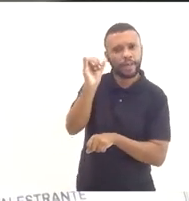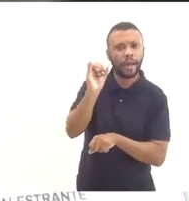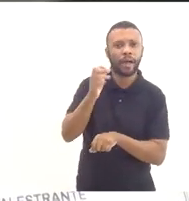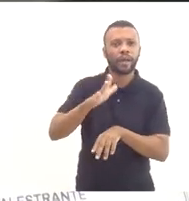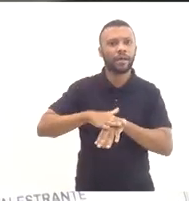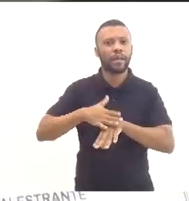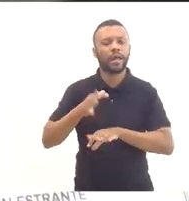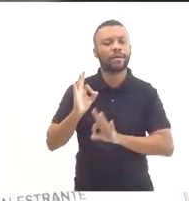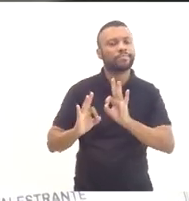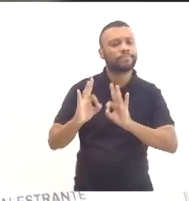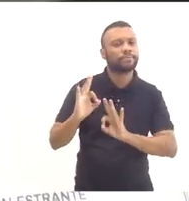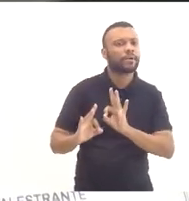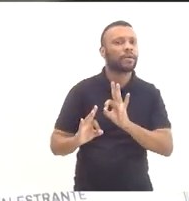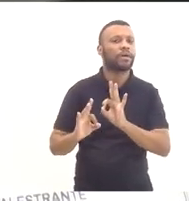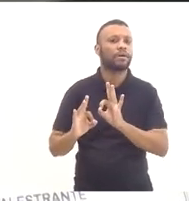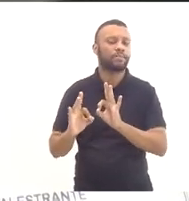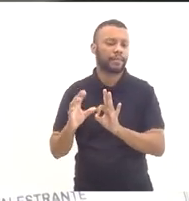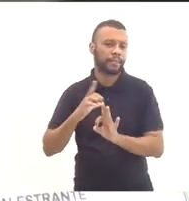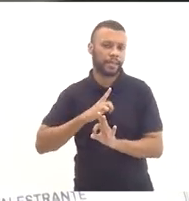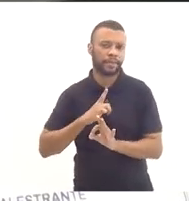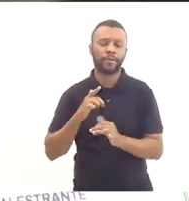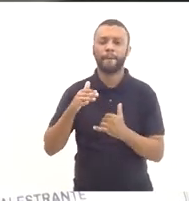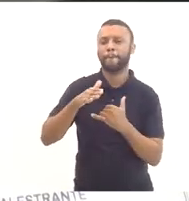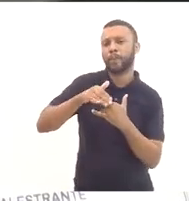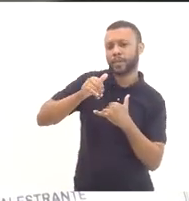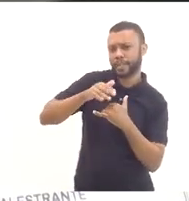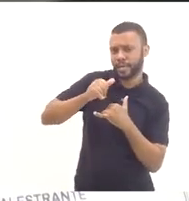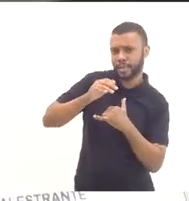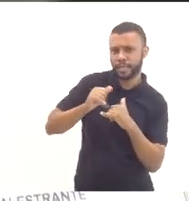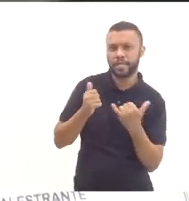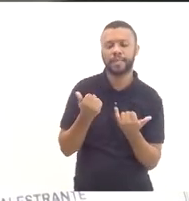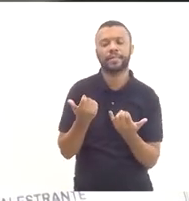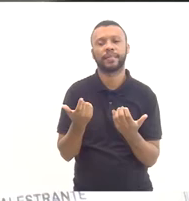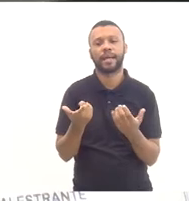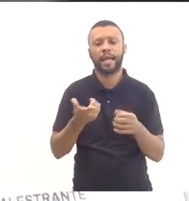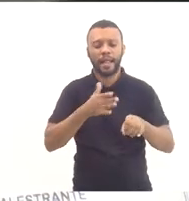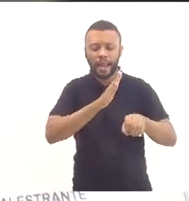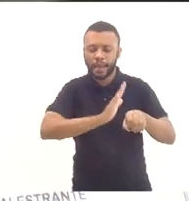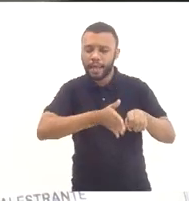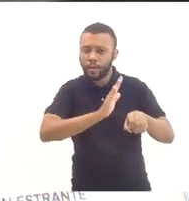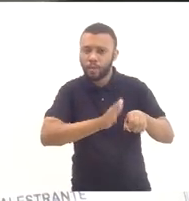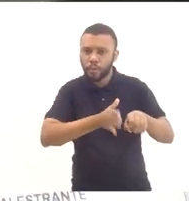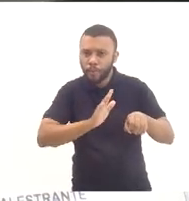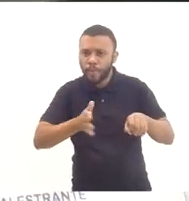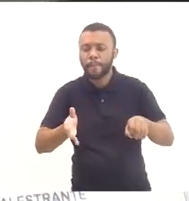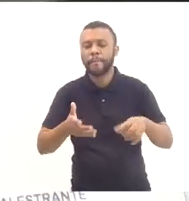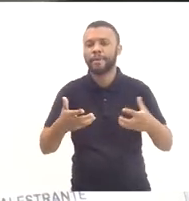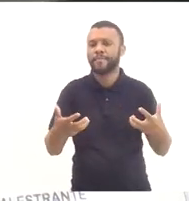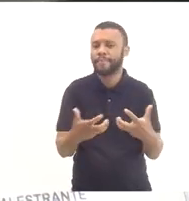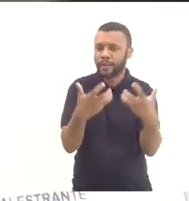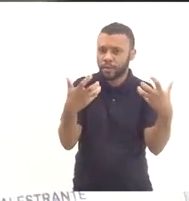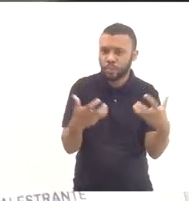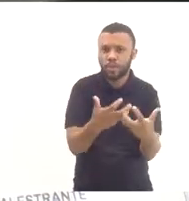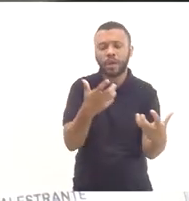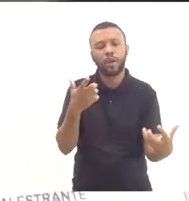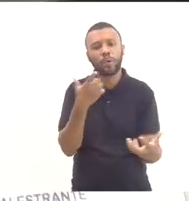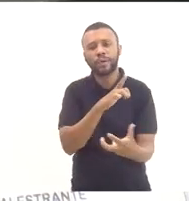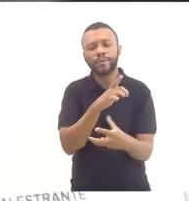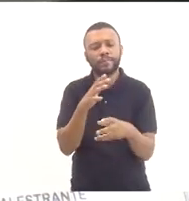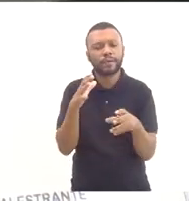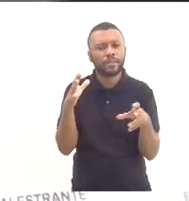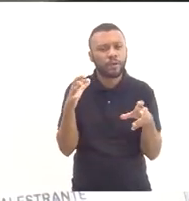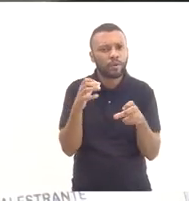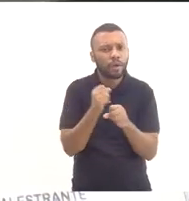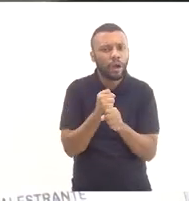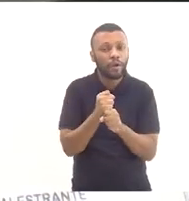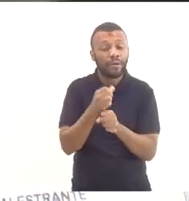contando proteínas um legumes verduras e fazendo esse cálculo por muito tempo ele conseguiu evitar que 58